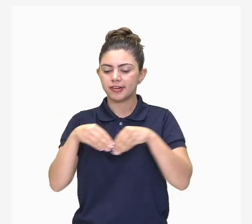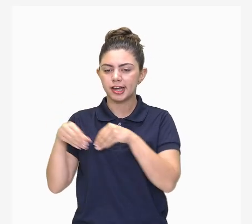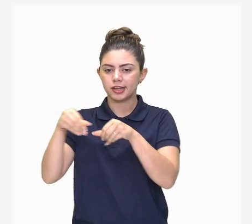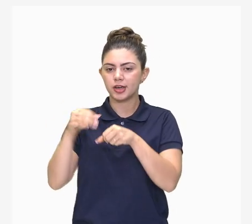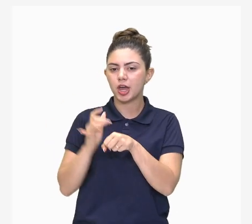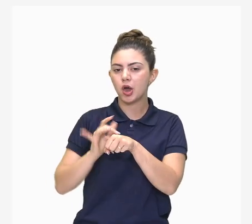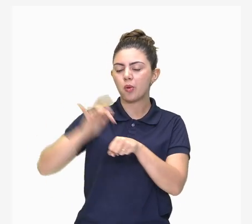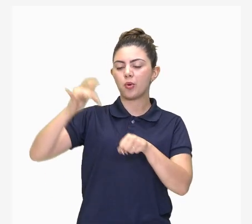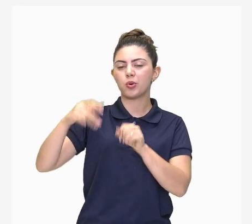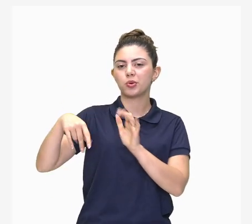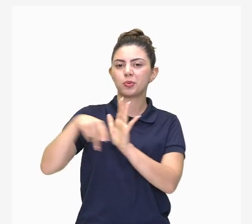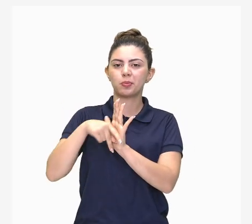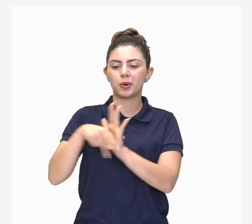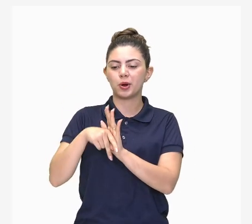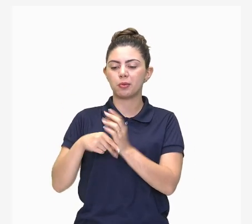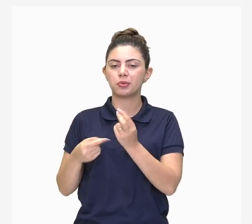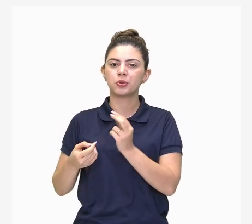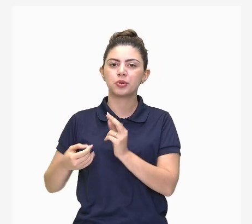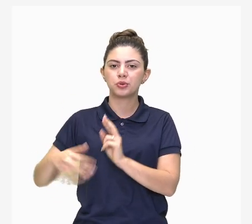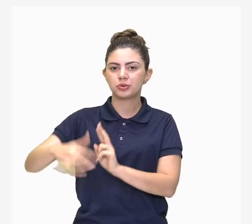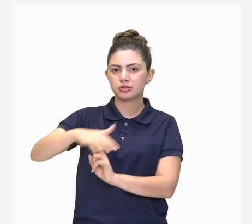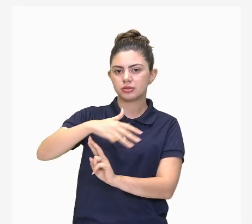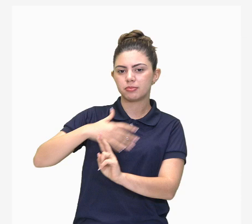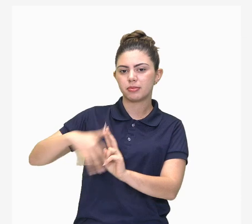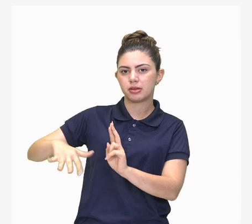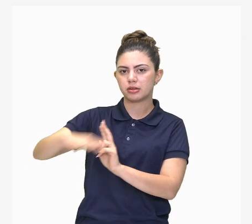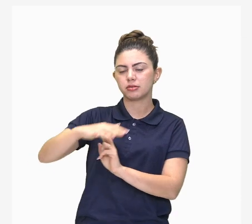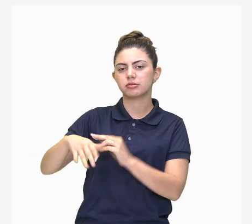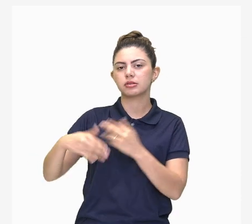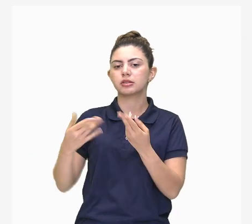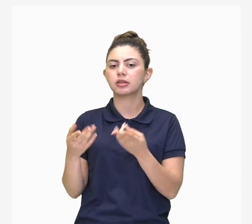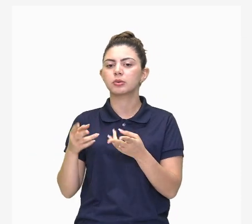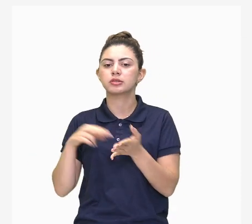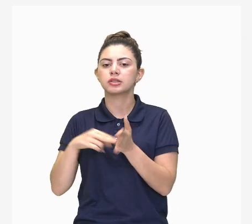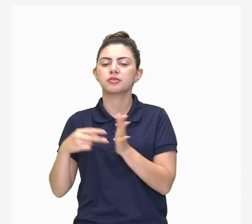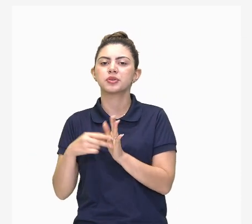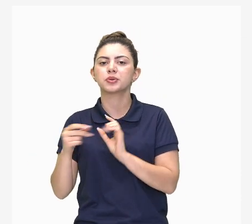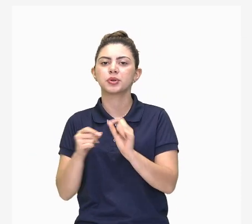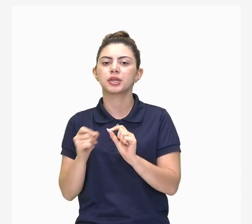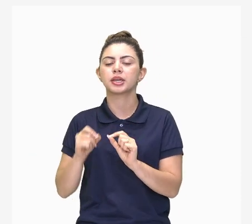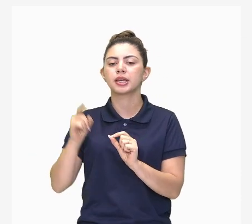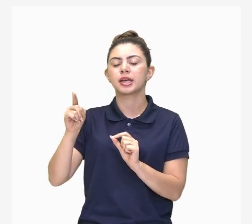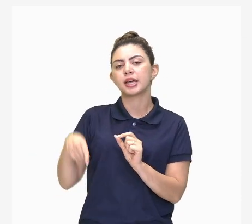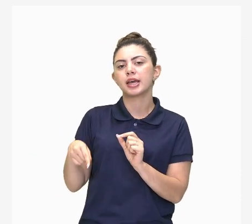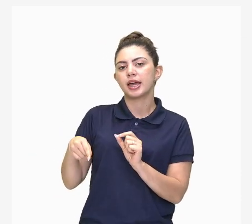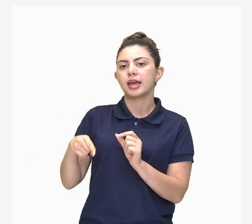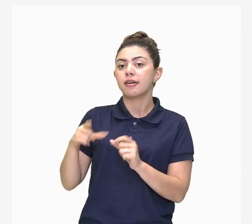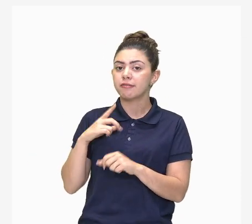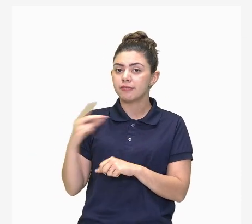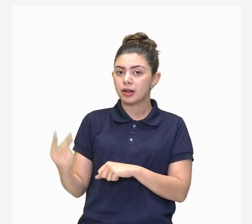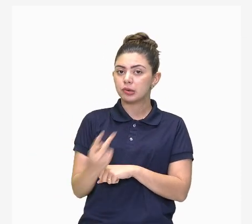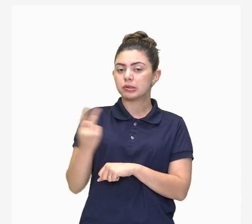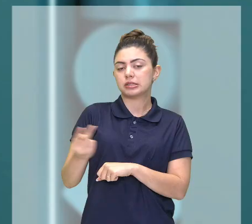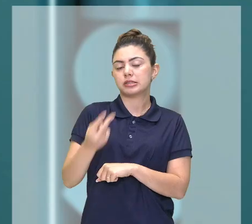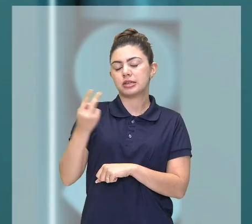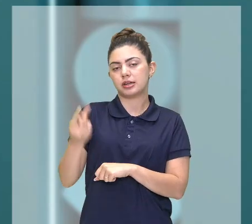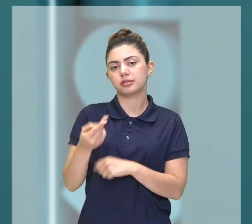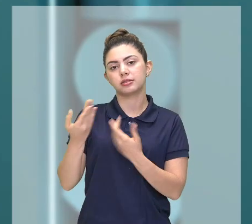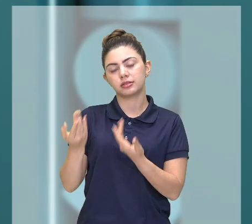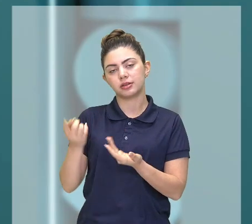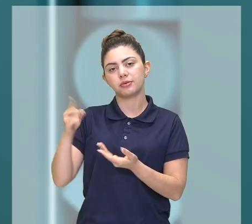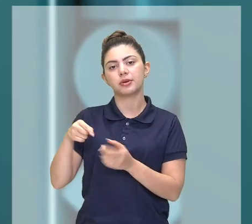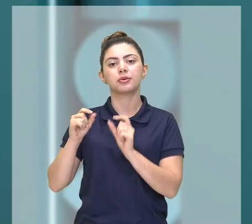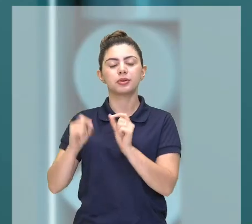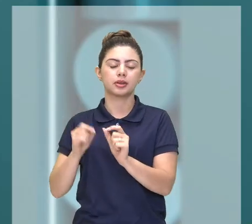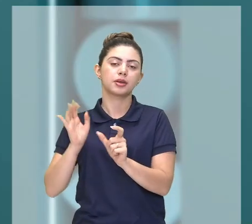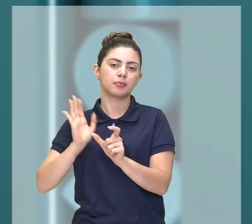que a farinha é muito valiosa, né? Então, sentido figurado, temos aí também uma